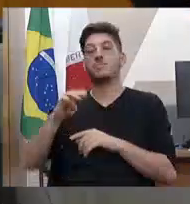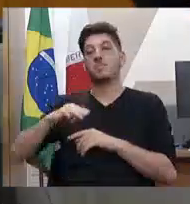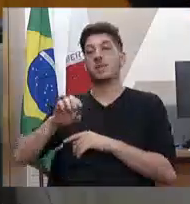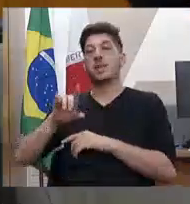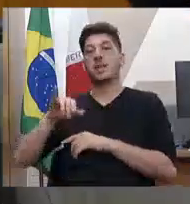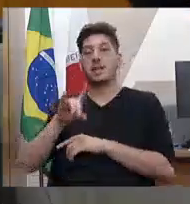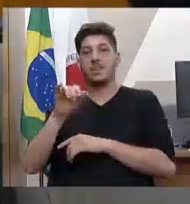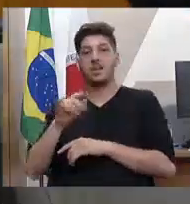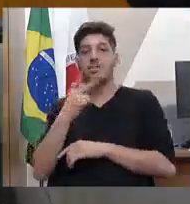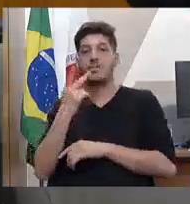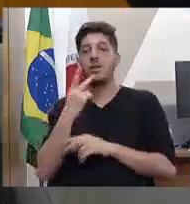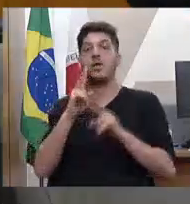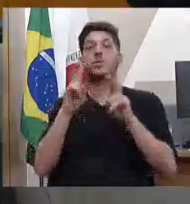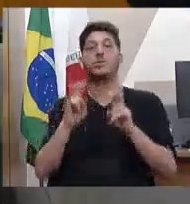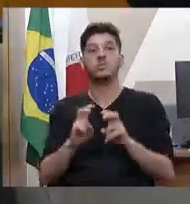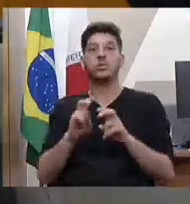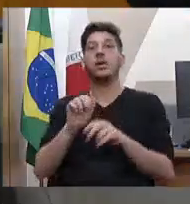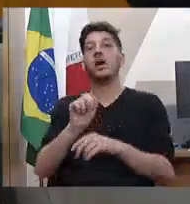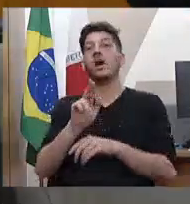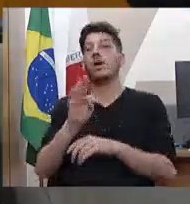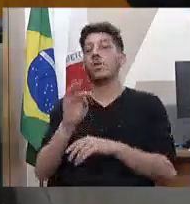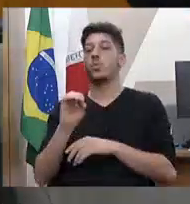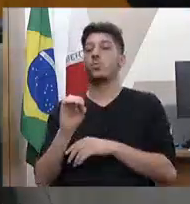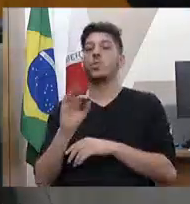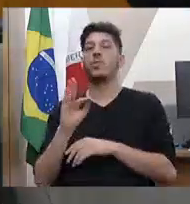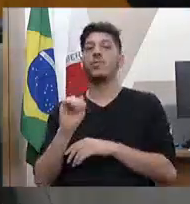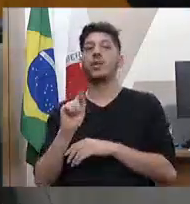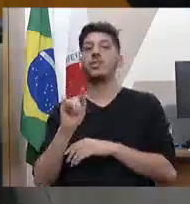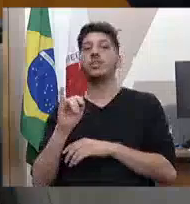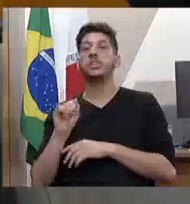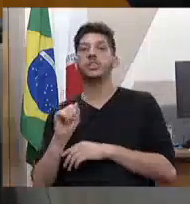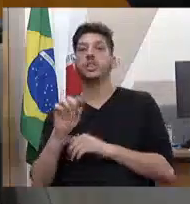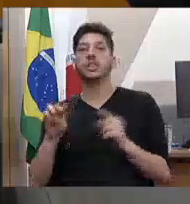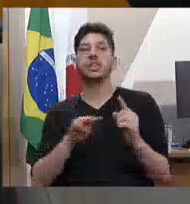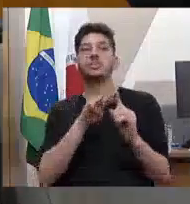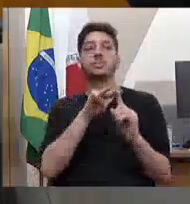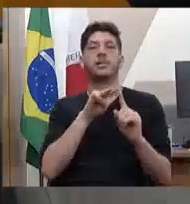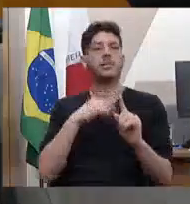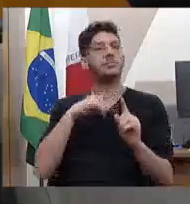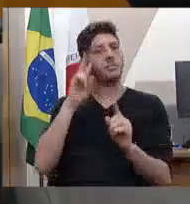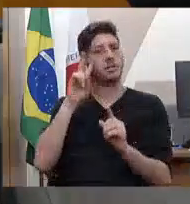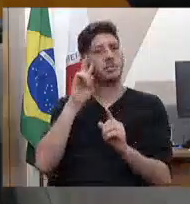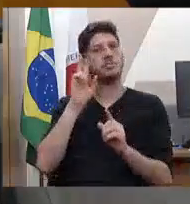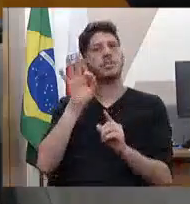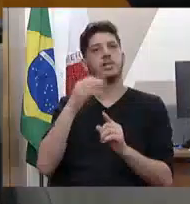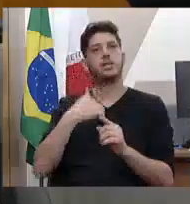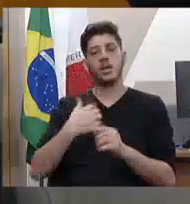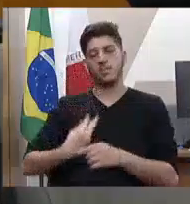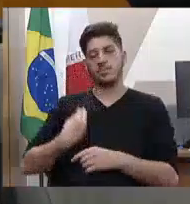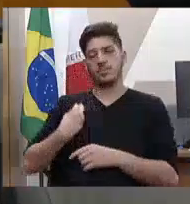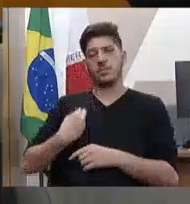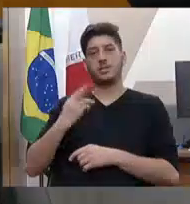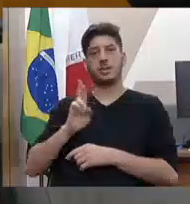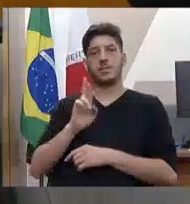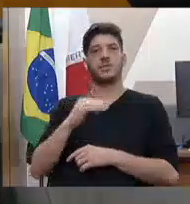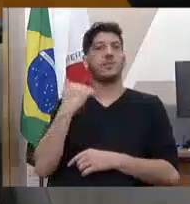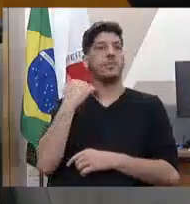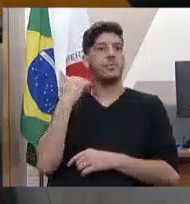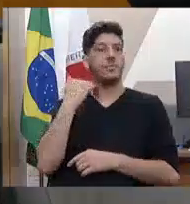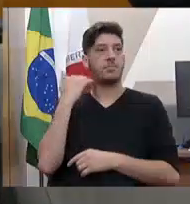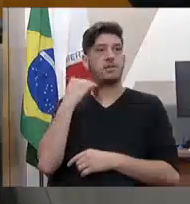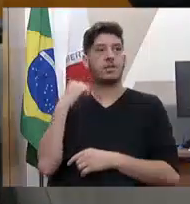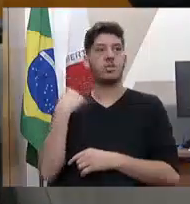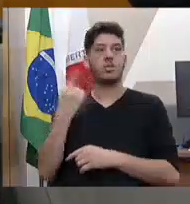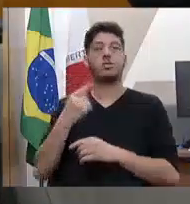autofagia das metas isso ficou aqui na minha cabeça eu sou da categoria área e nós fizemos